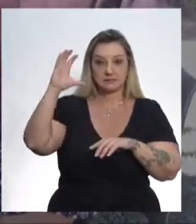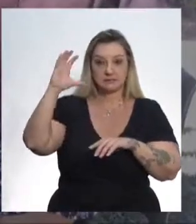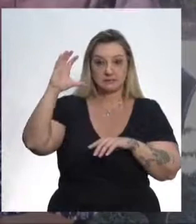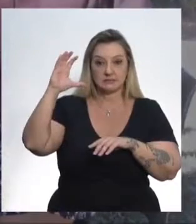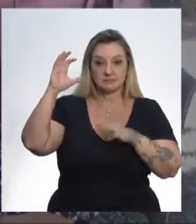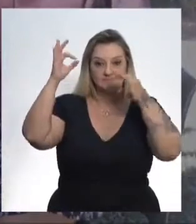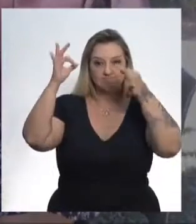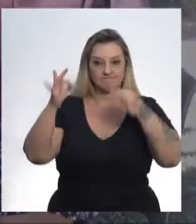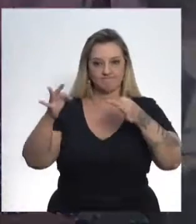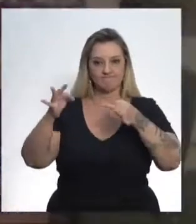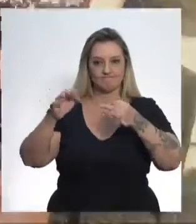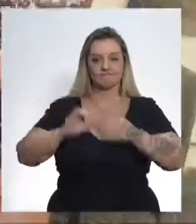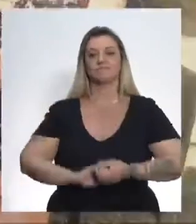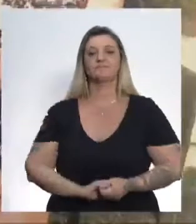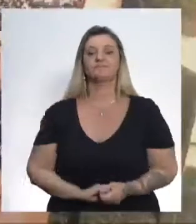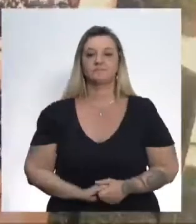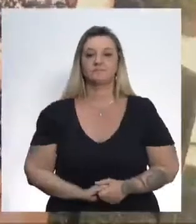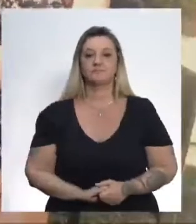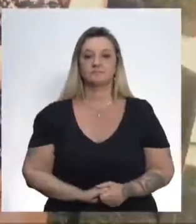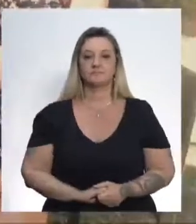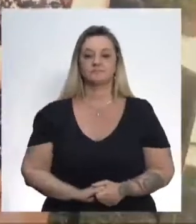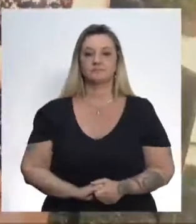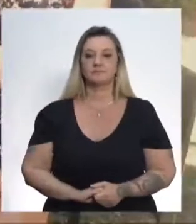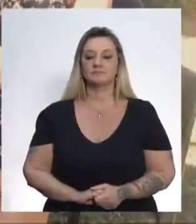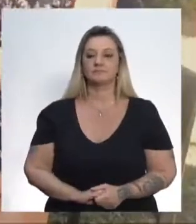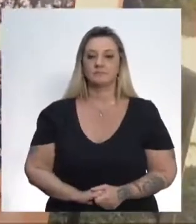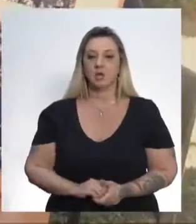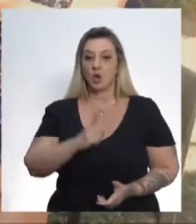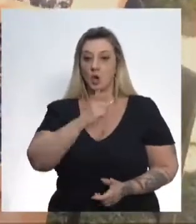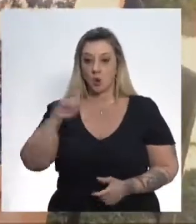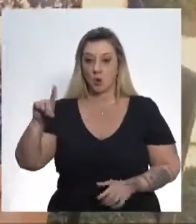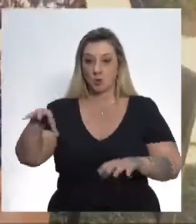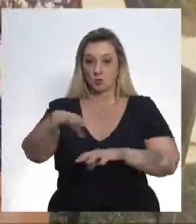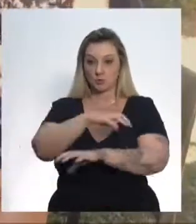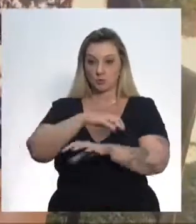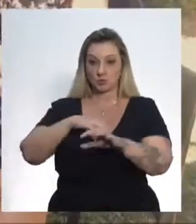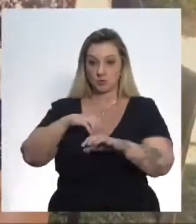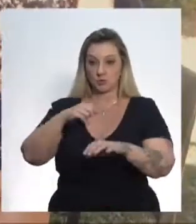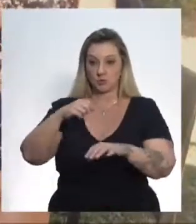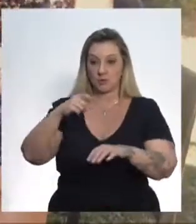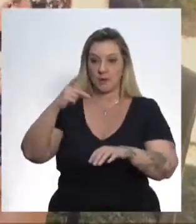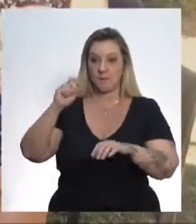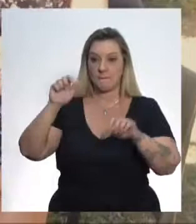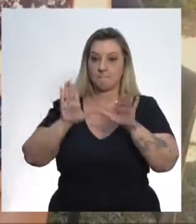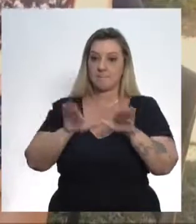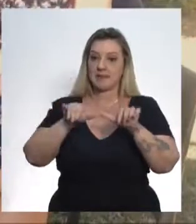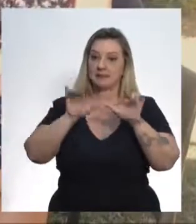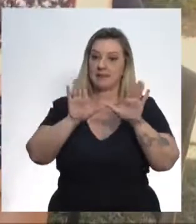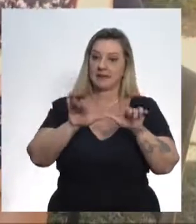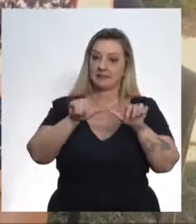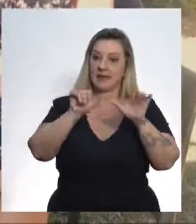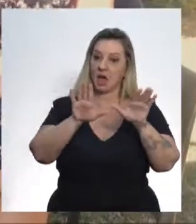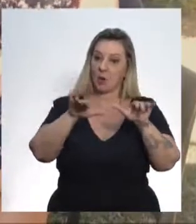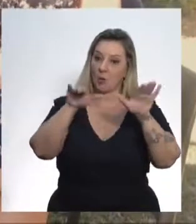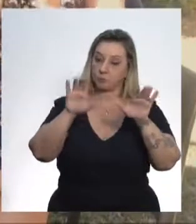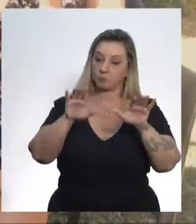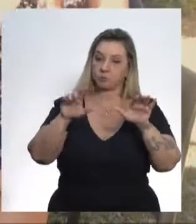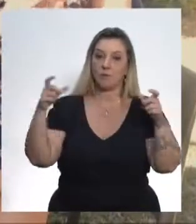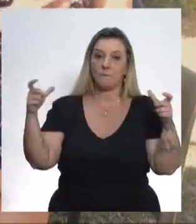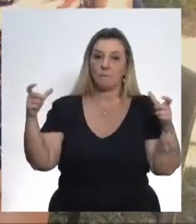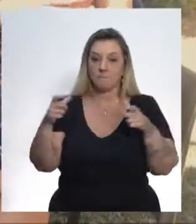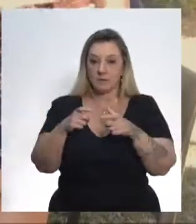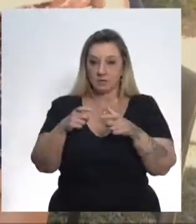bem definidas. O último bioma que vamos ver é o do Pantanal, que é o menor bioma brasileiro.